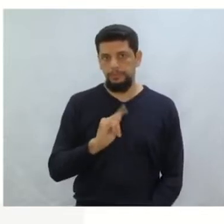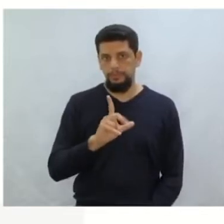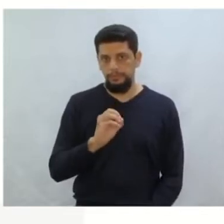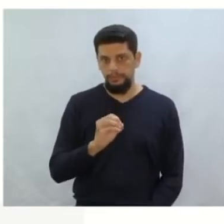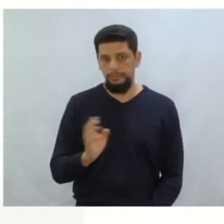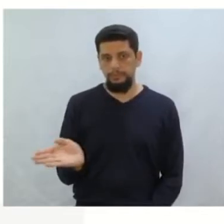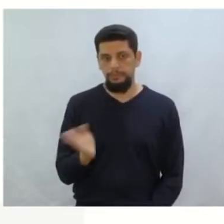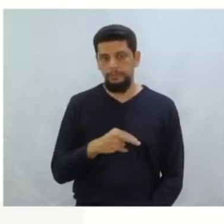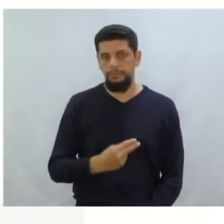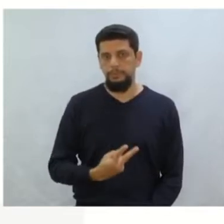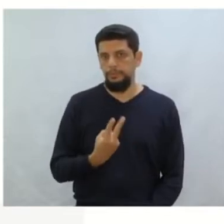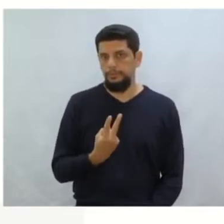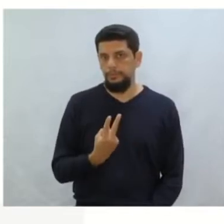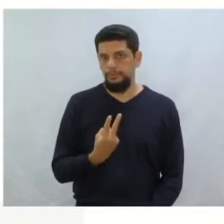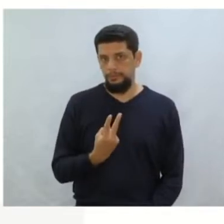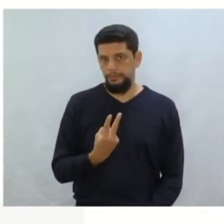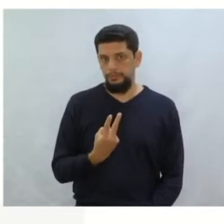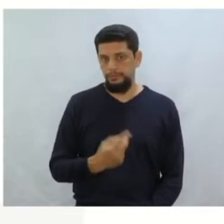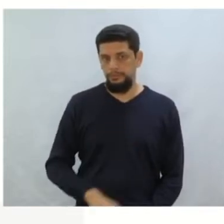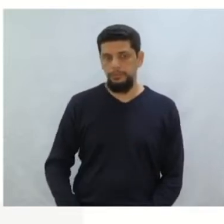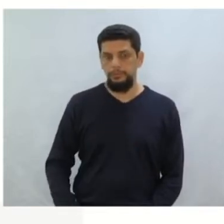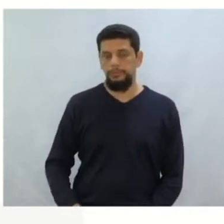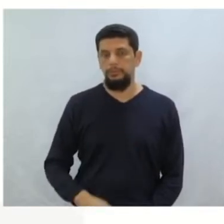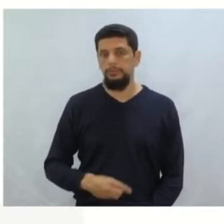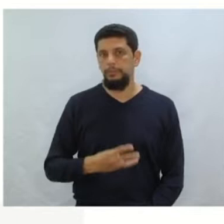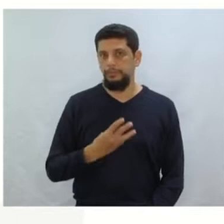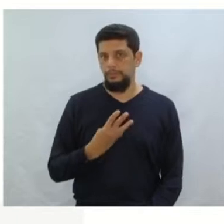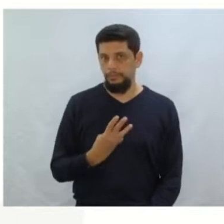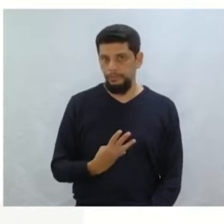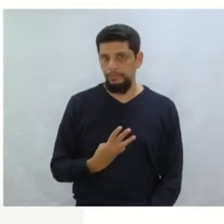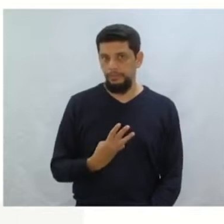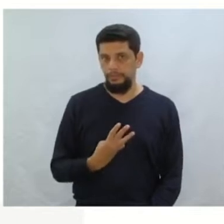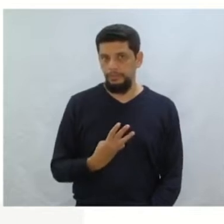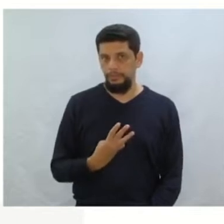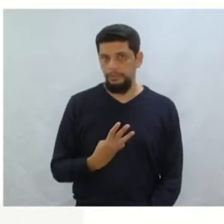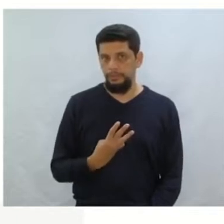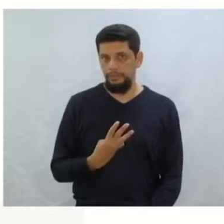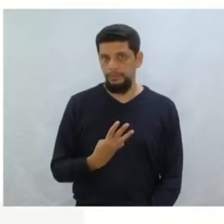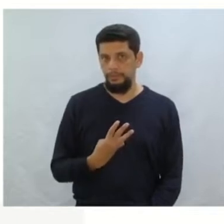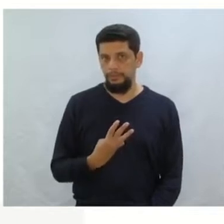quilo, 2 quilos,